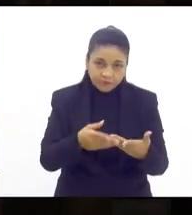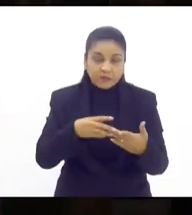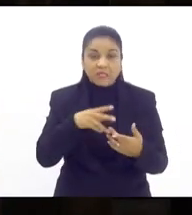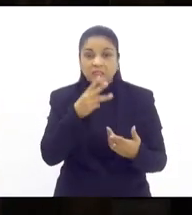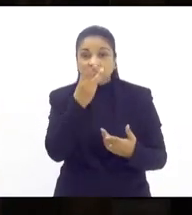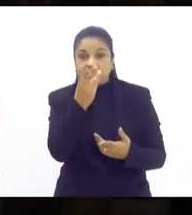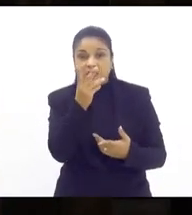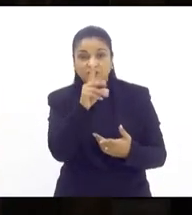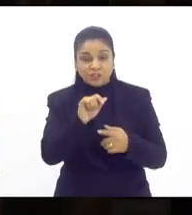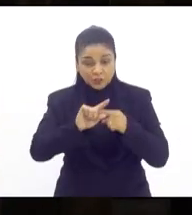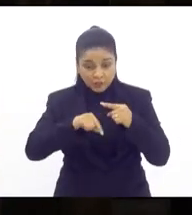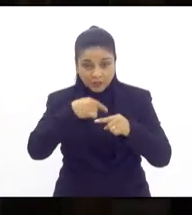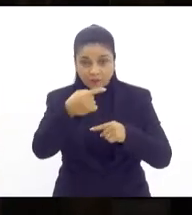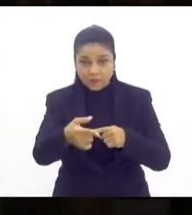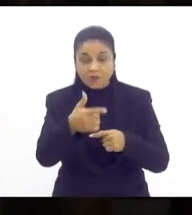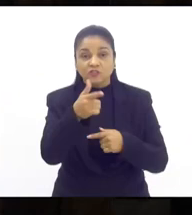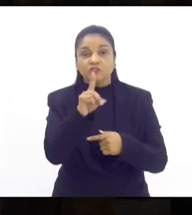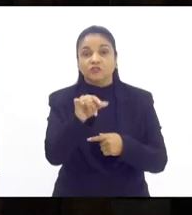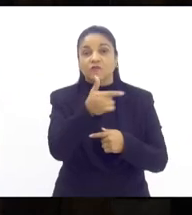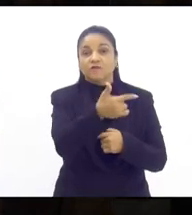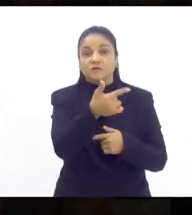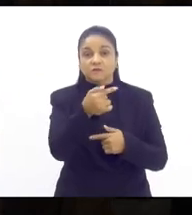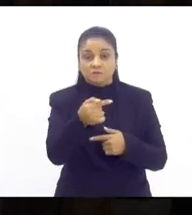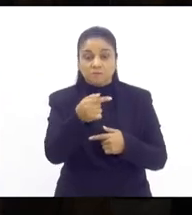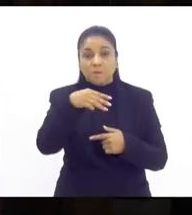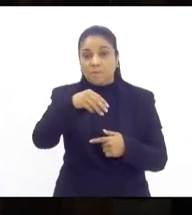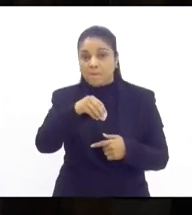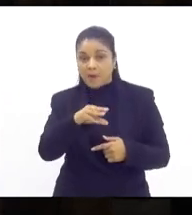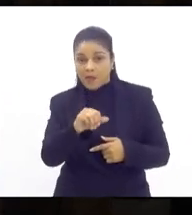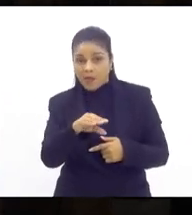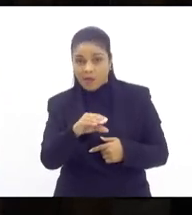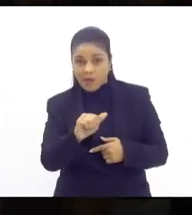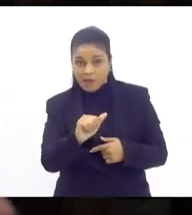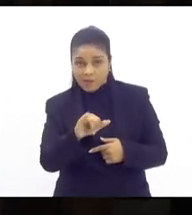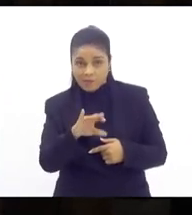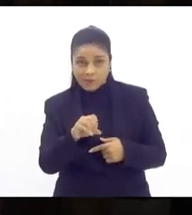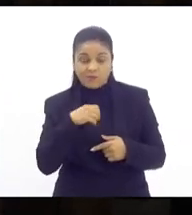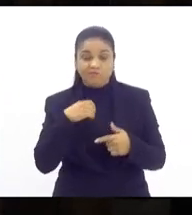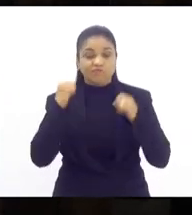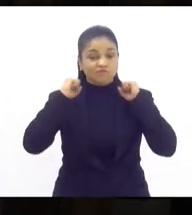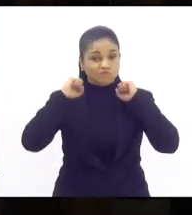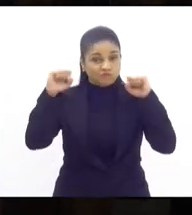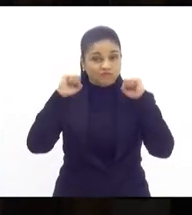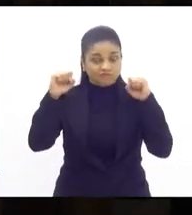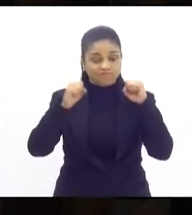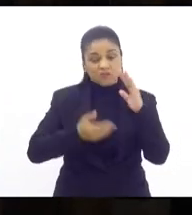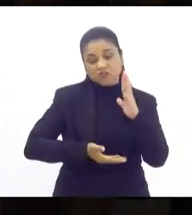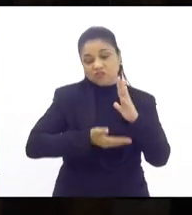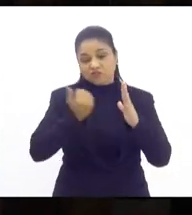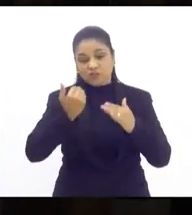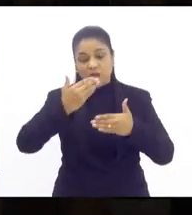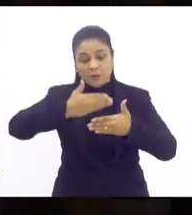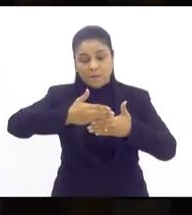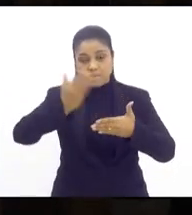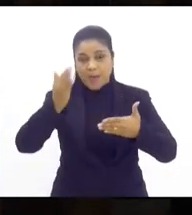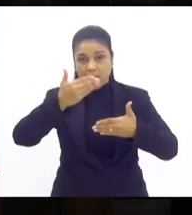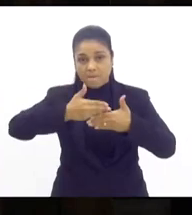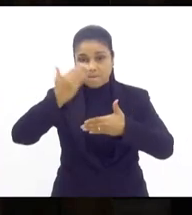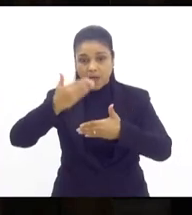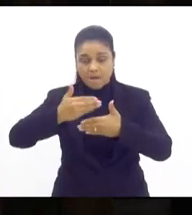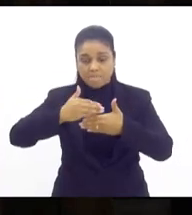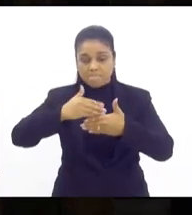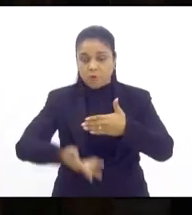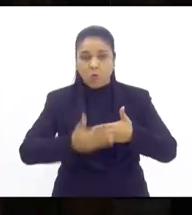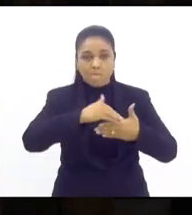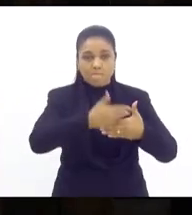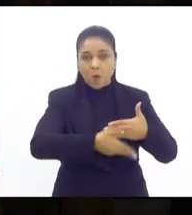no dia 27 de maio durante o jogo do Flamengo e Cruzeiro os torcedores fizeram questão de retirar o tapume para continuar utilizando